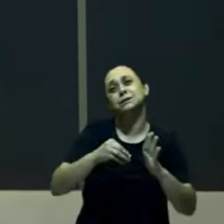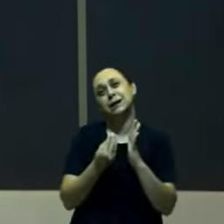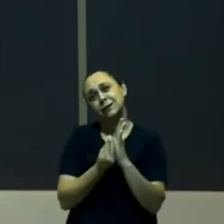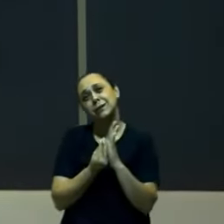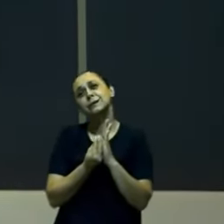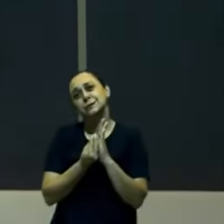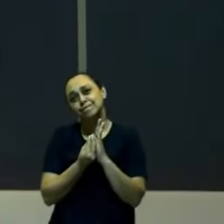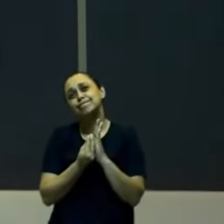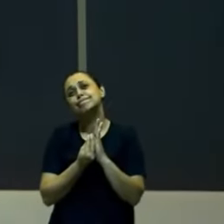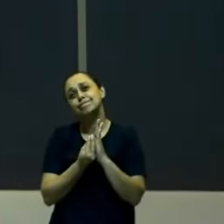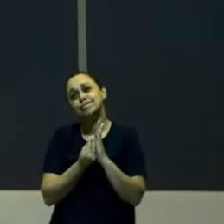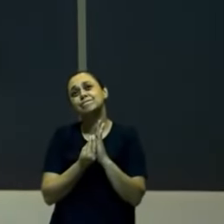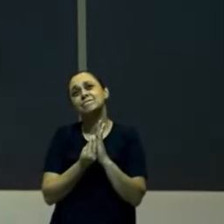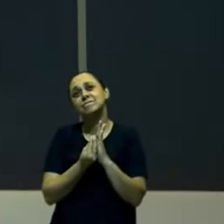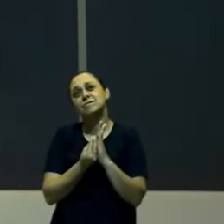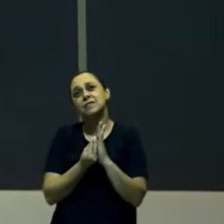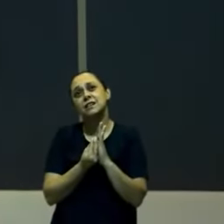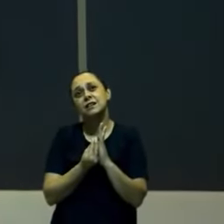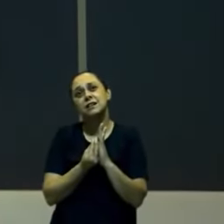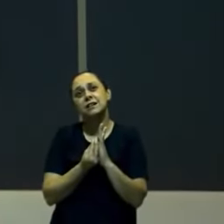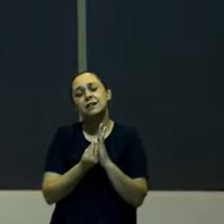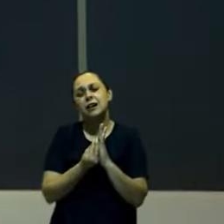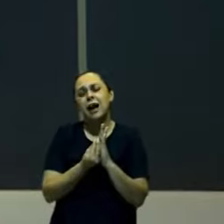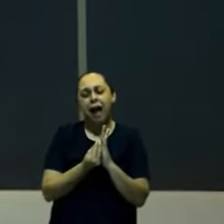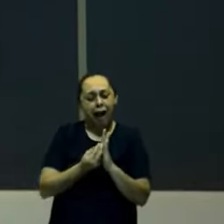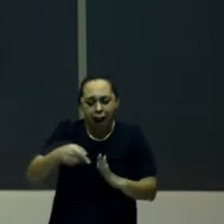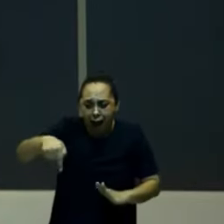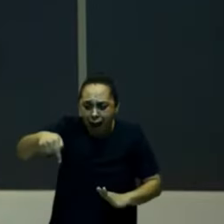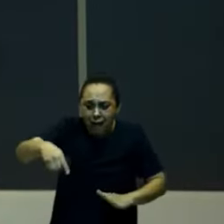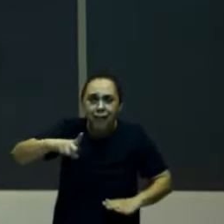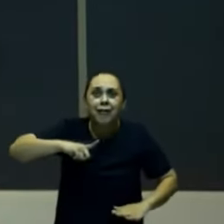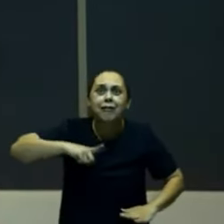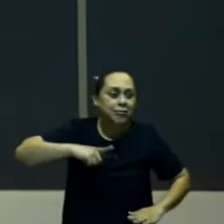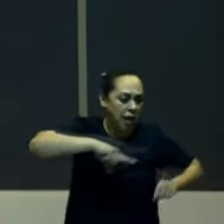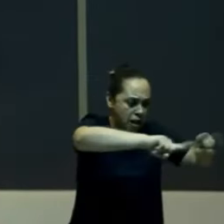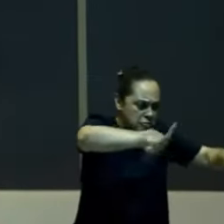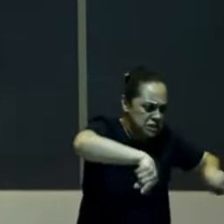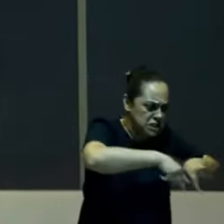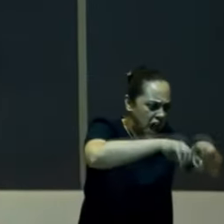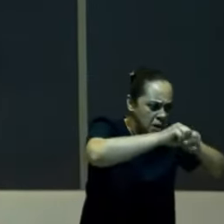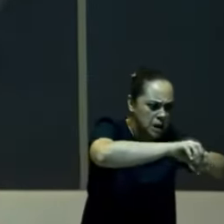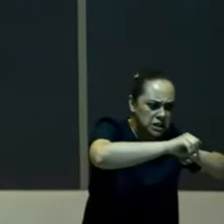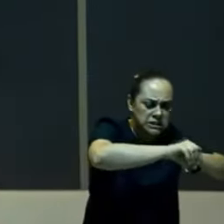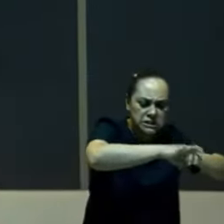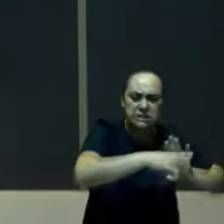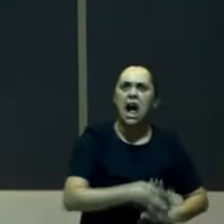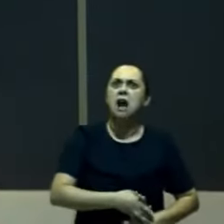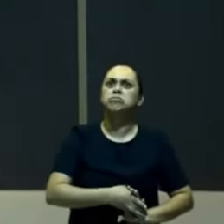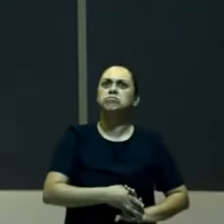Sabe a motivação de você ter um auditório, de você ter sala, de você ter refeitório, de você ter gabinete, de você ter tudo isso